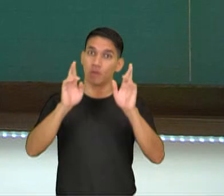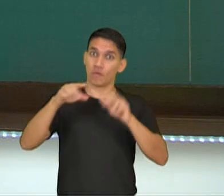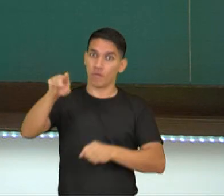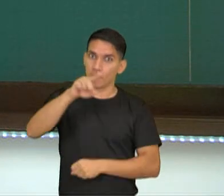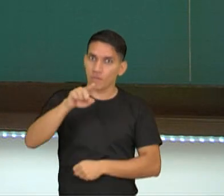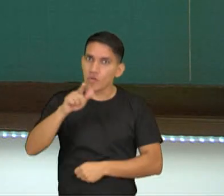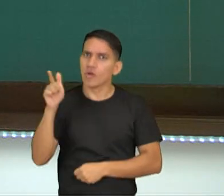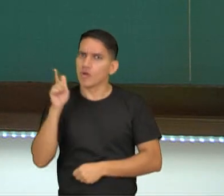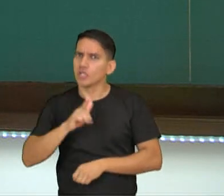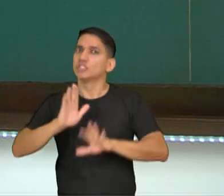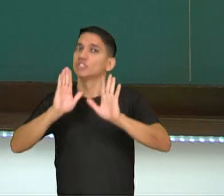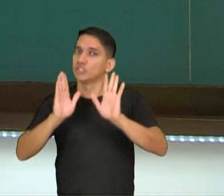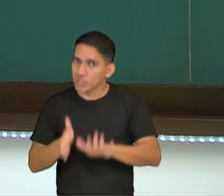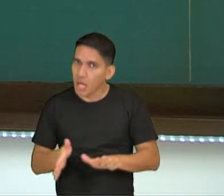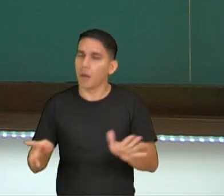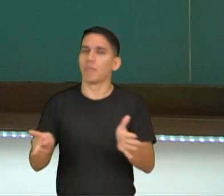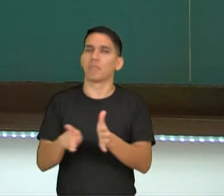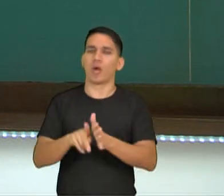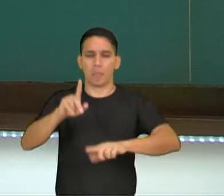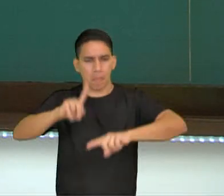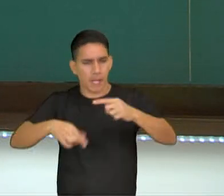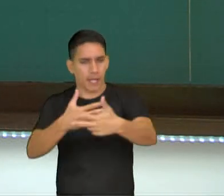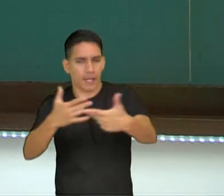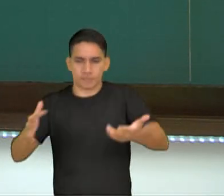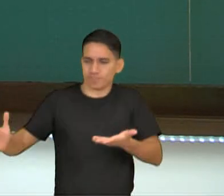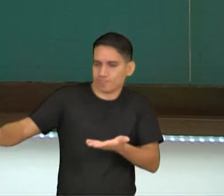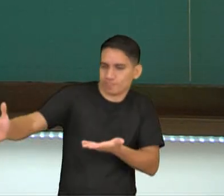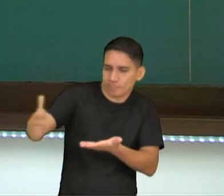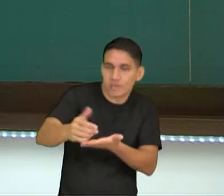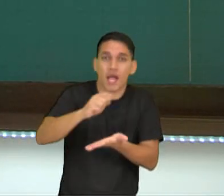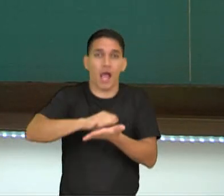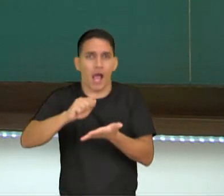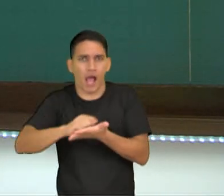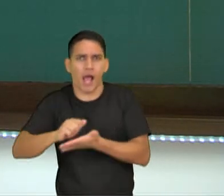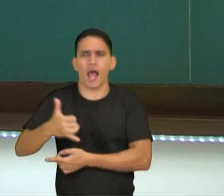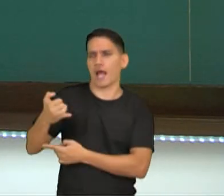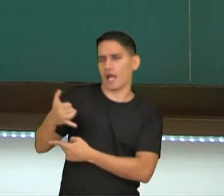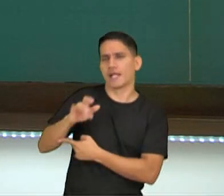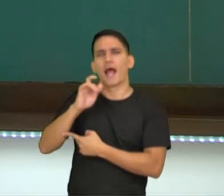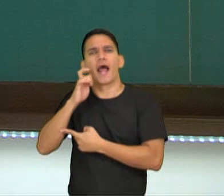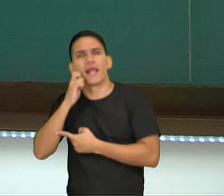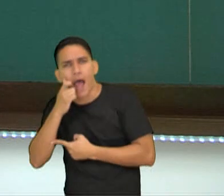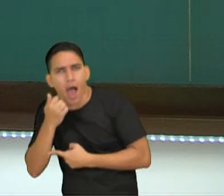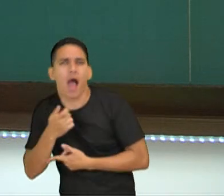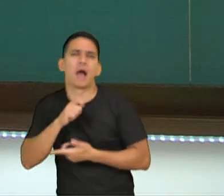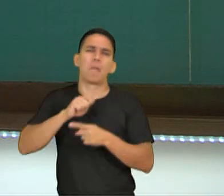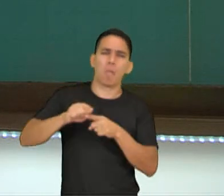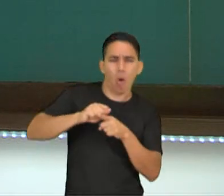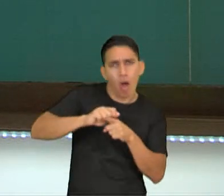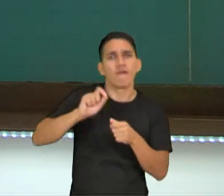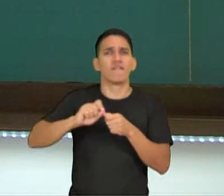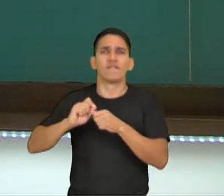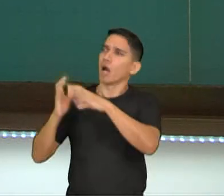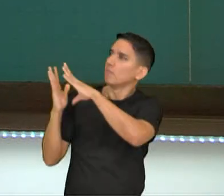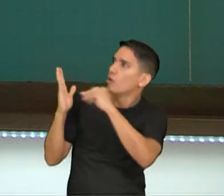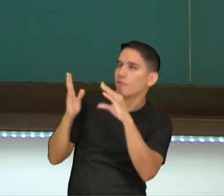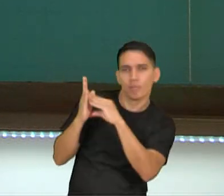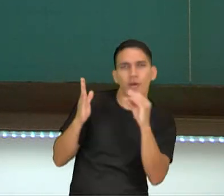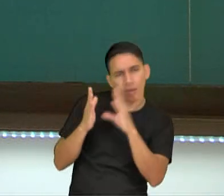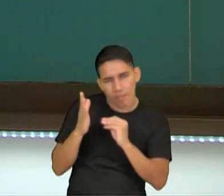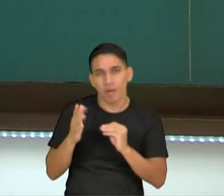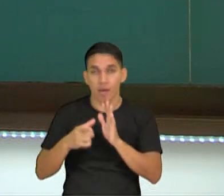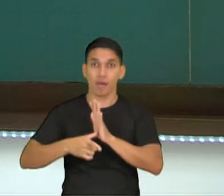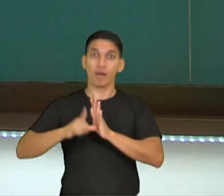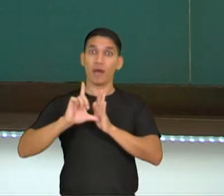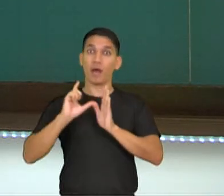vocês estejam já com os cadernos, os materiais, caneta, lápis, borracha, para fazer as anotações, resolver as atividades, antes